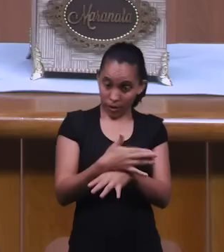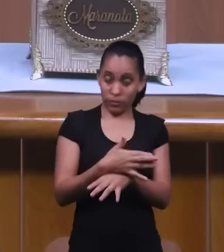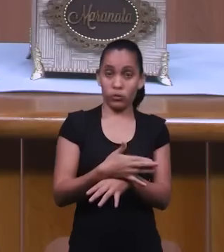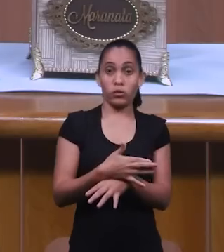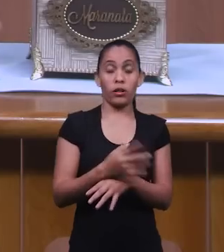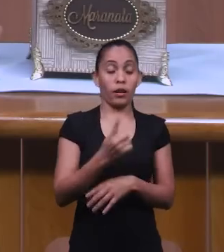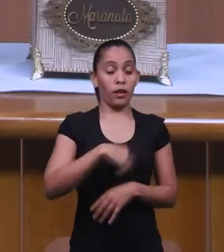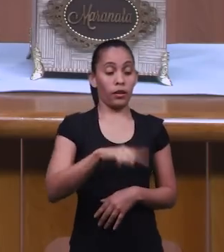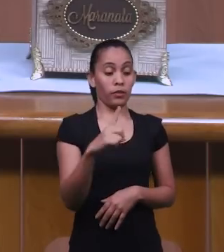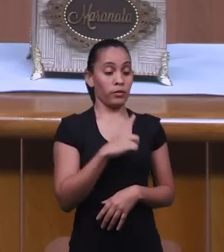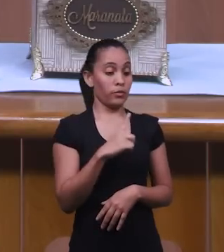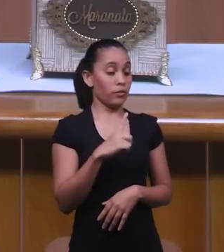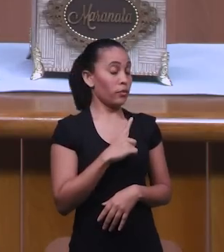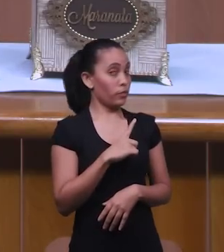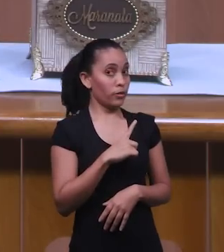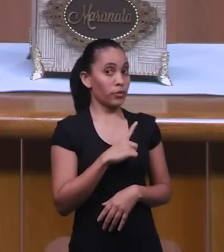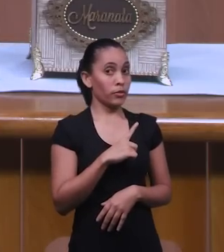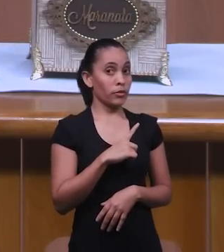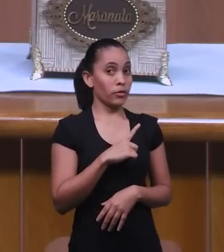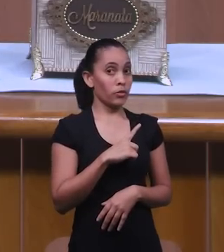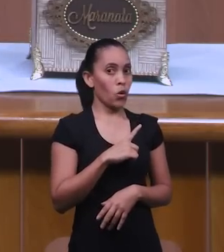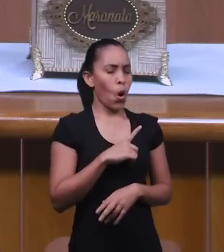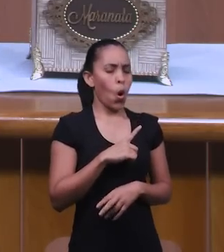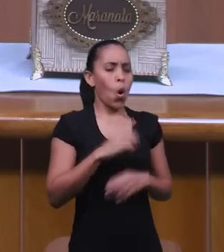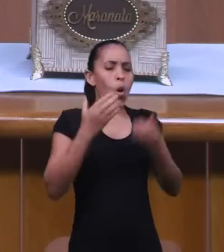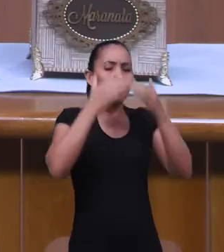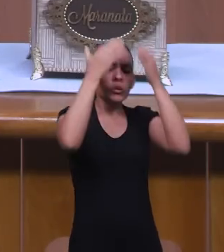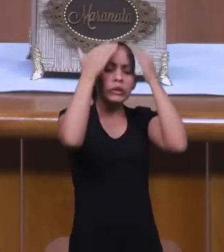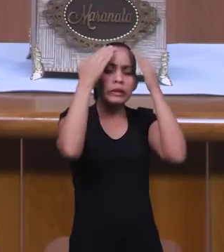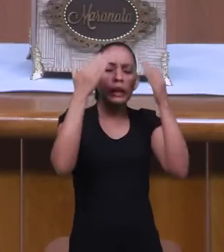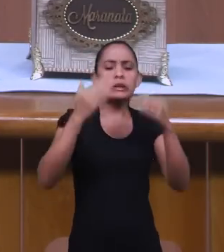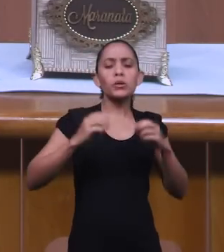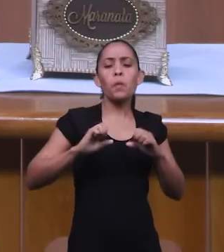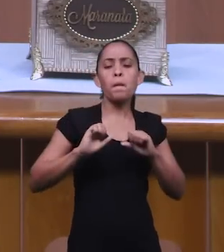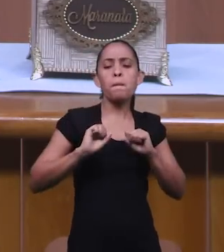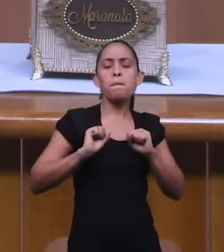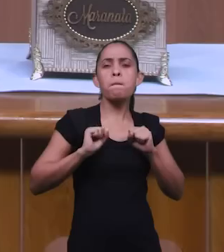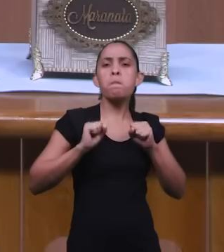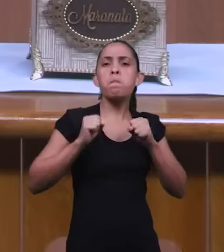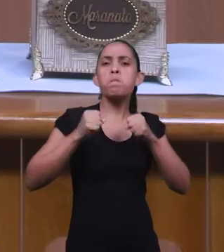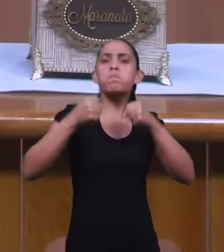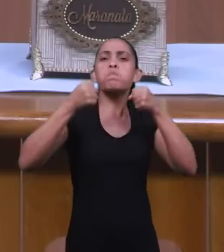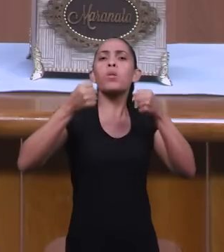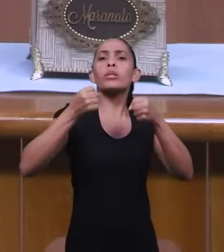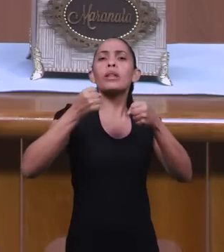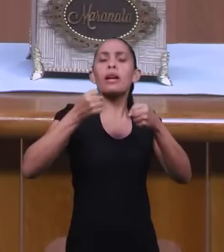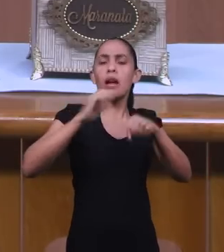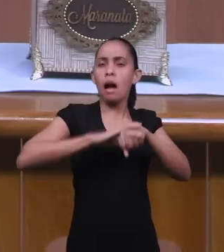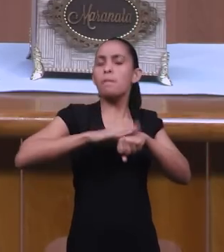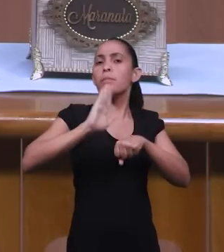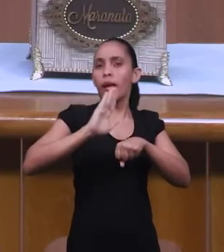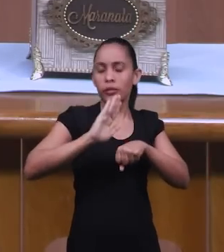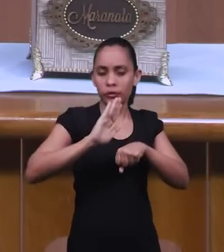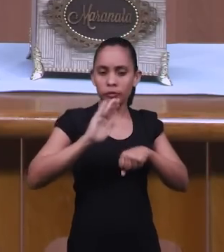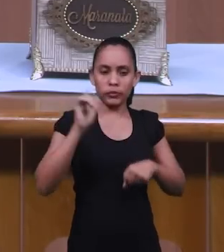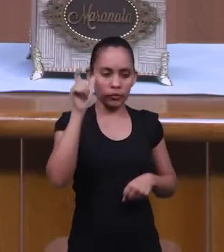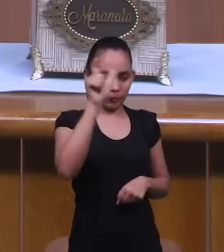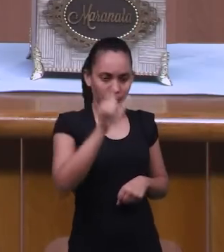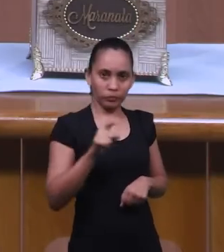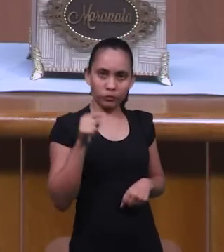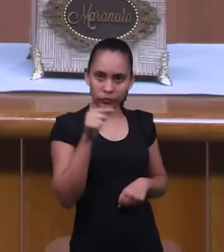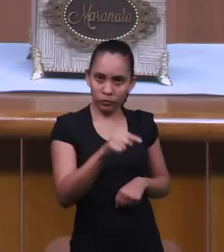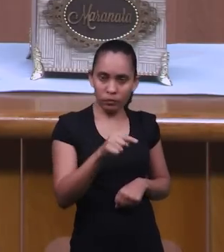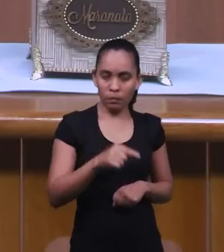era incorporada aos reis mais poderosos. Ele passava a ser tributário dele. E a partir de ele ser tributário, ele